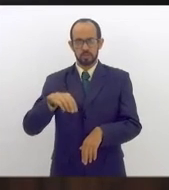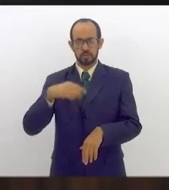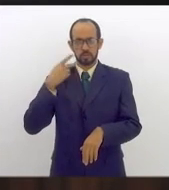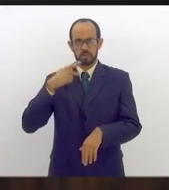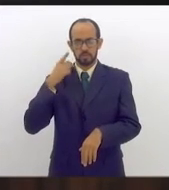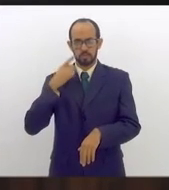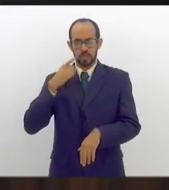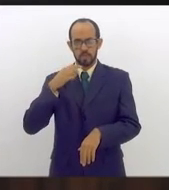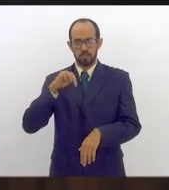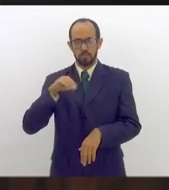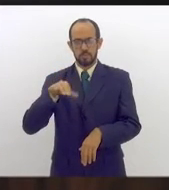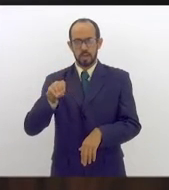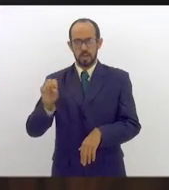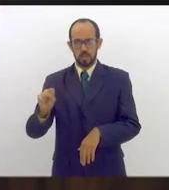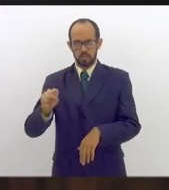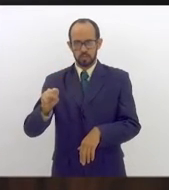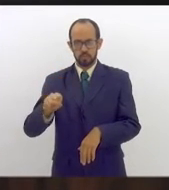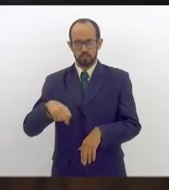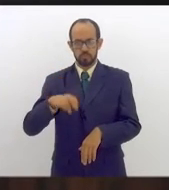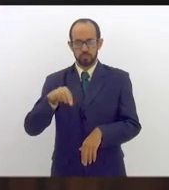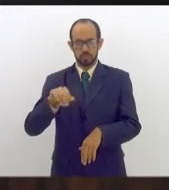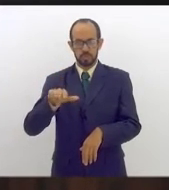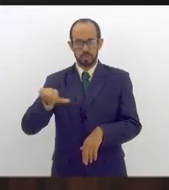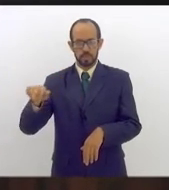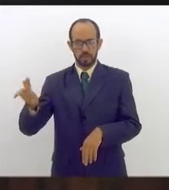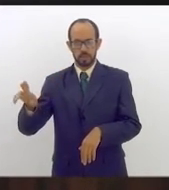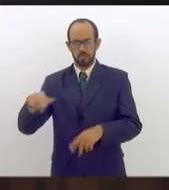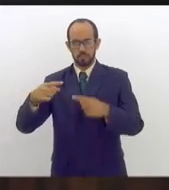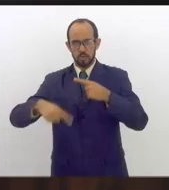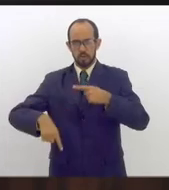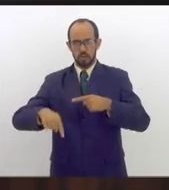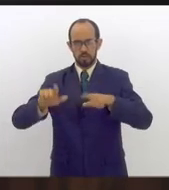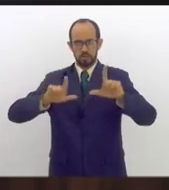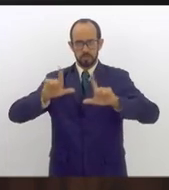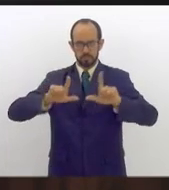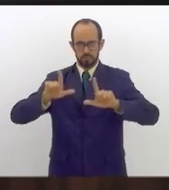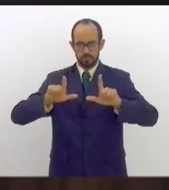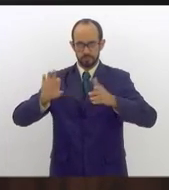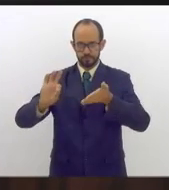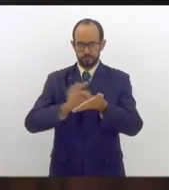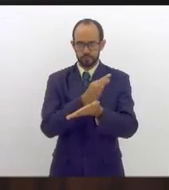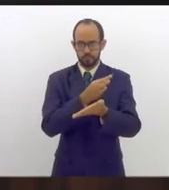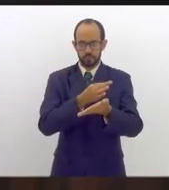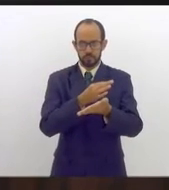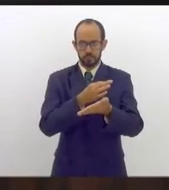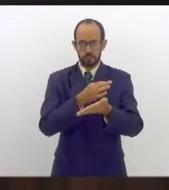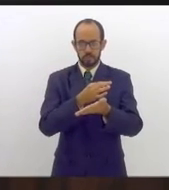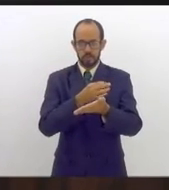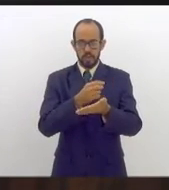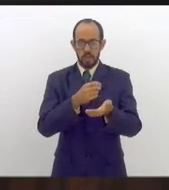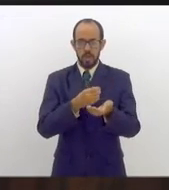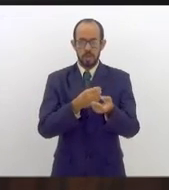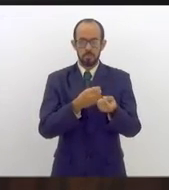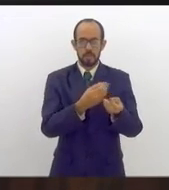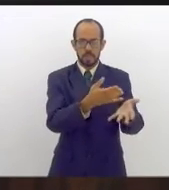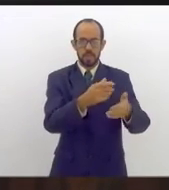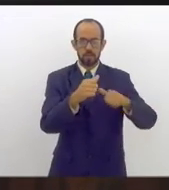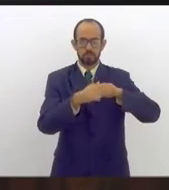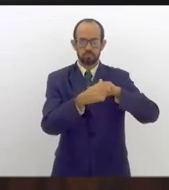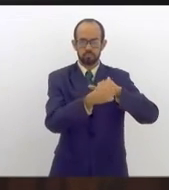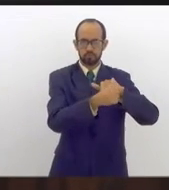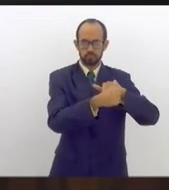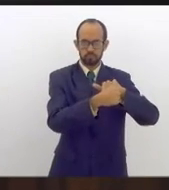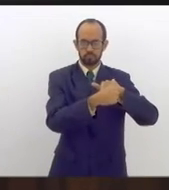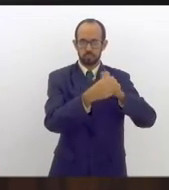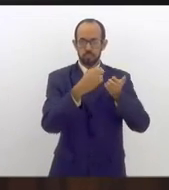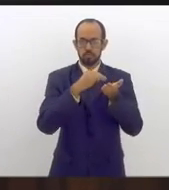que proíbe no Estado do Rio de Janeiro as empresas de televisão, por assinatura, enviarem cobrança ou qualquer outro tipo de aviso aos assinantes por meio